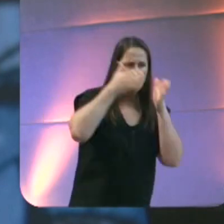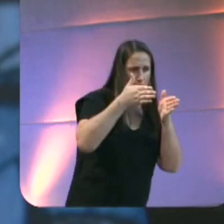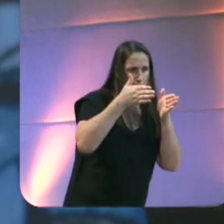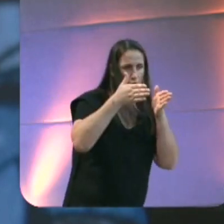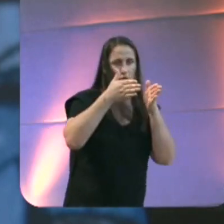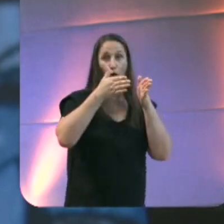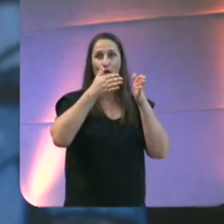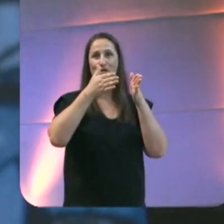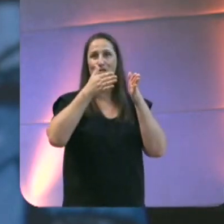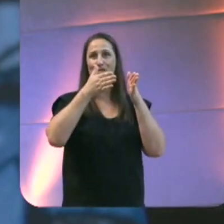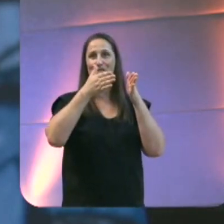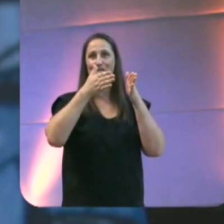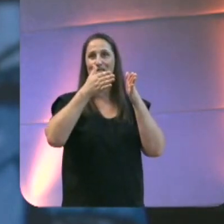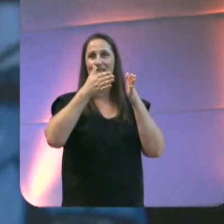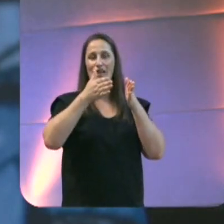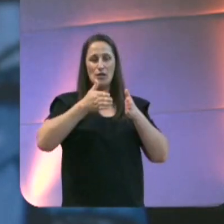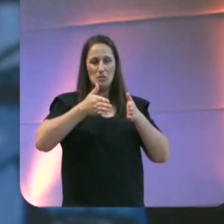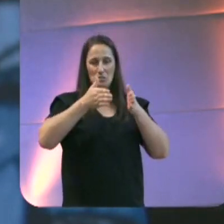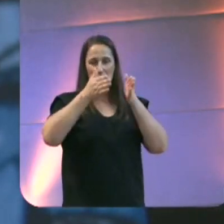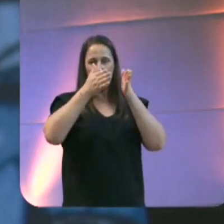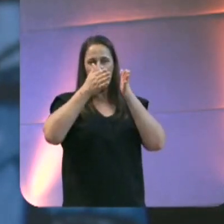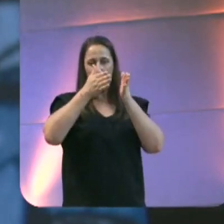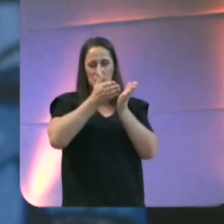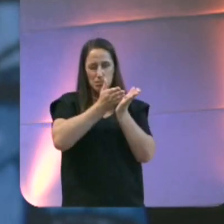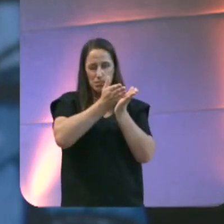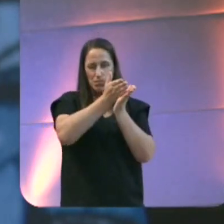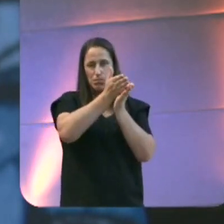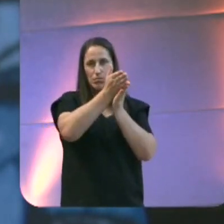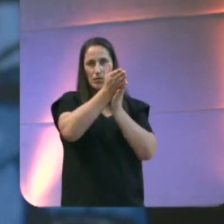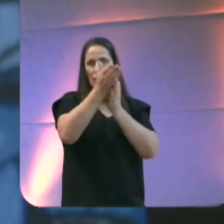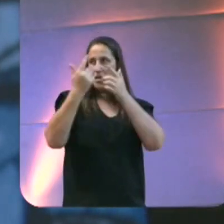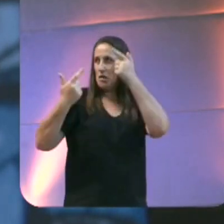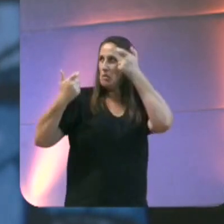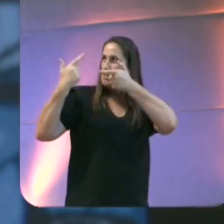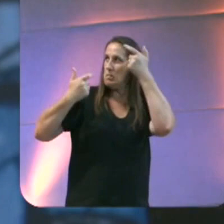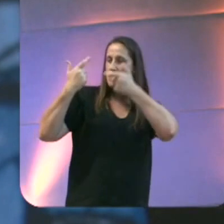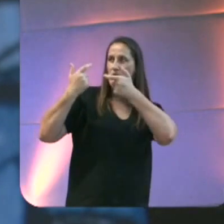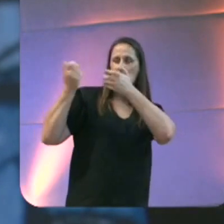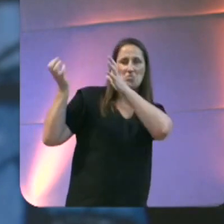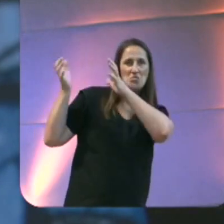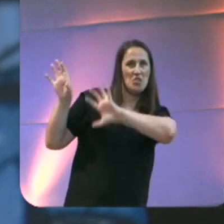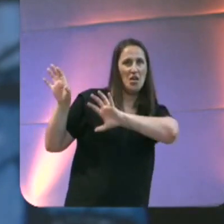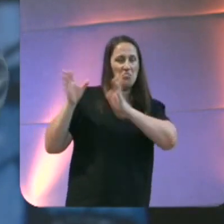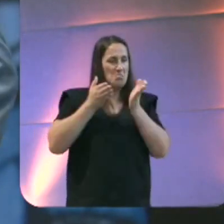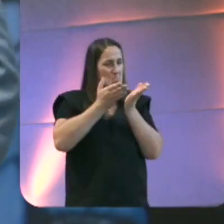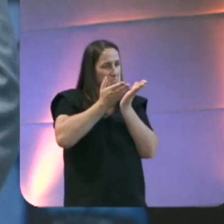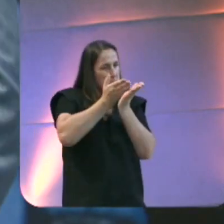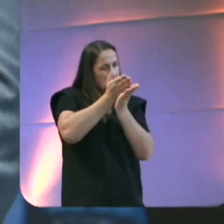fixada que nos empurra a viver em luta com o Senhor numa determinada questão.